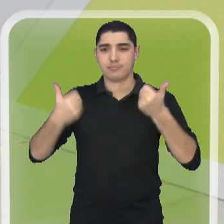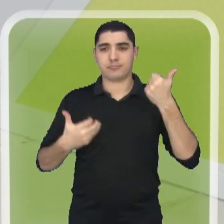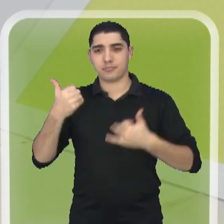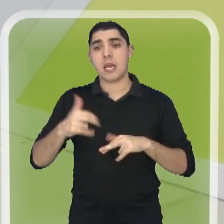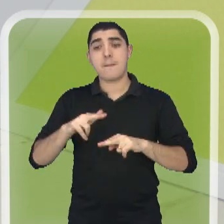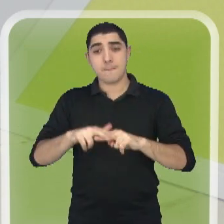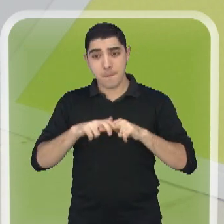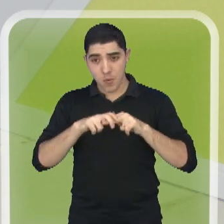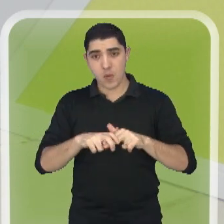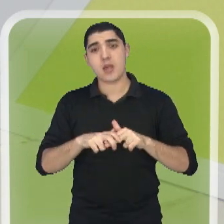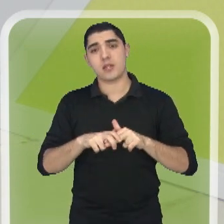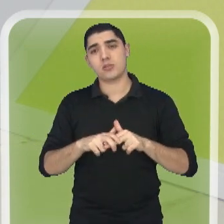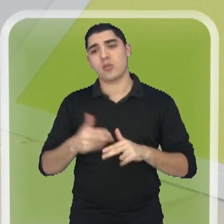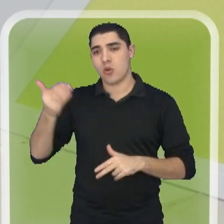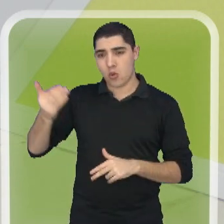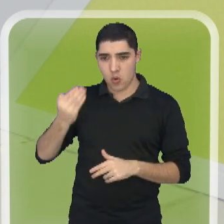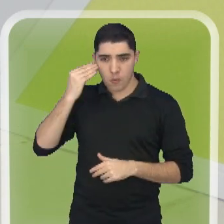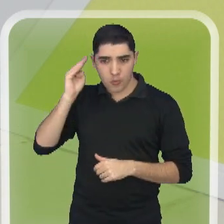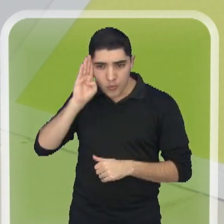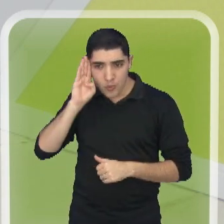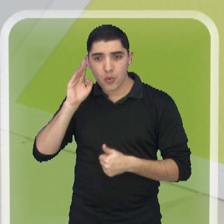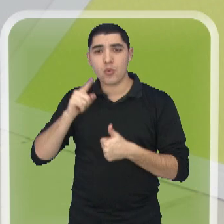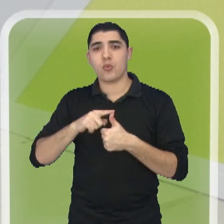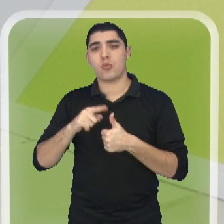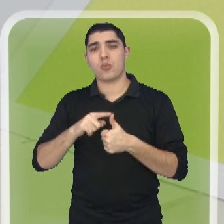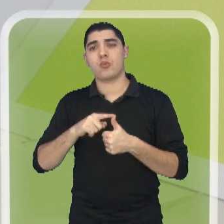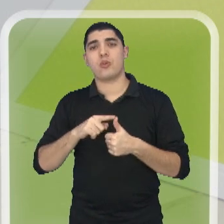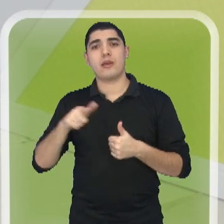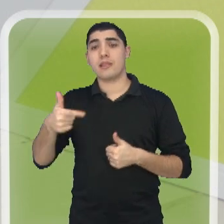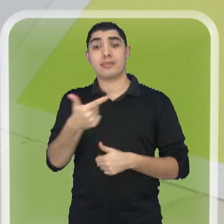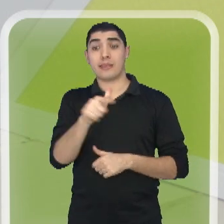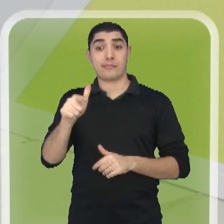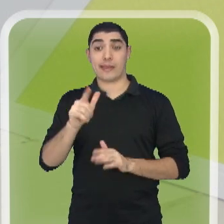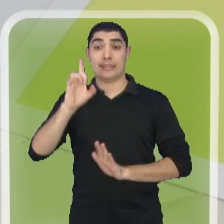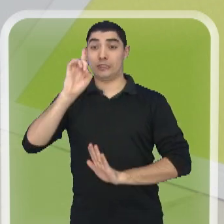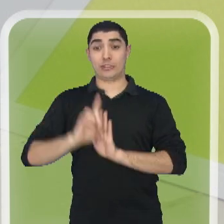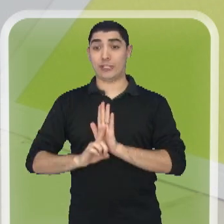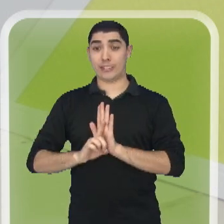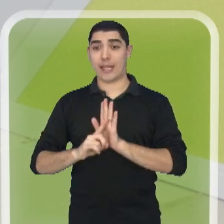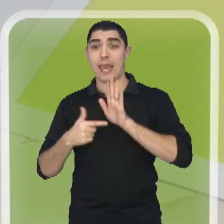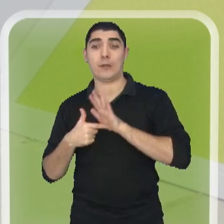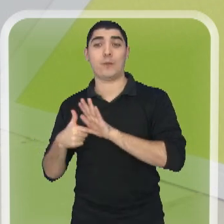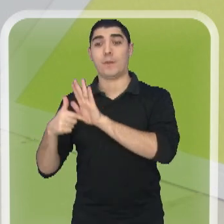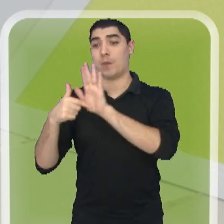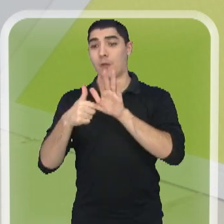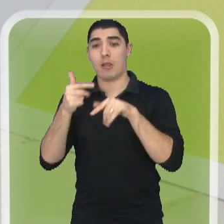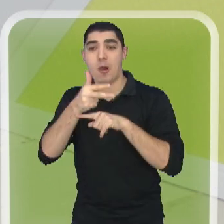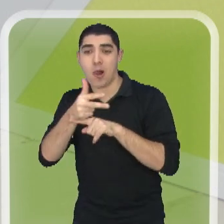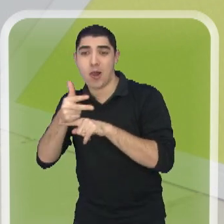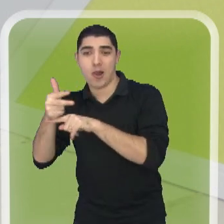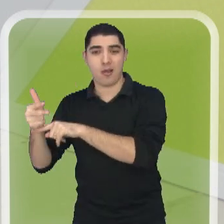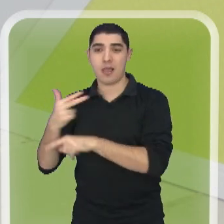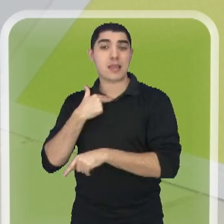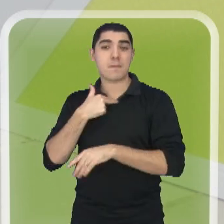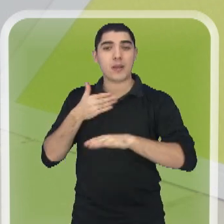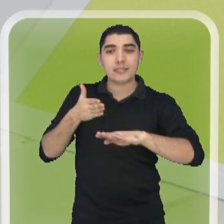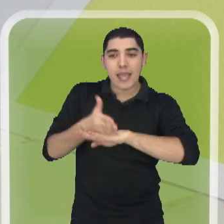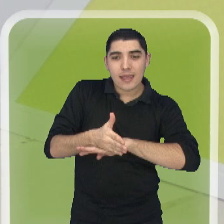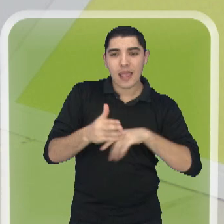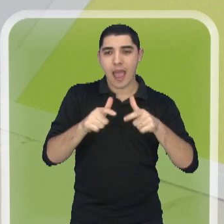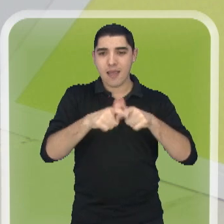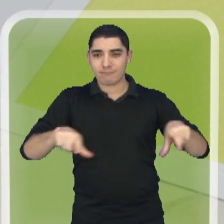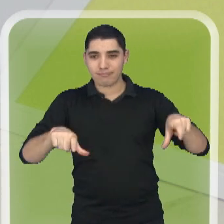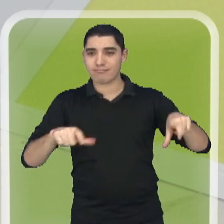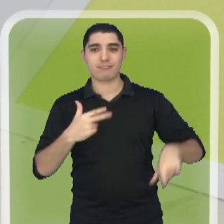teve aí. Primeiro que o Brunão, os repórteres que não têm os direitos de transmissão não podem entrar no gramado para cobrir aquela festa, aquela coisa toda, ele pegar